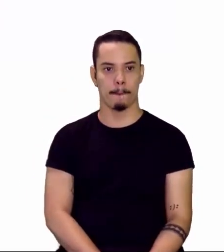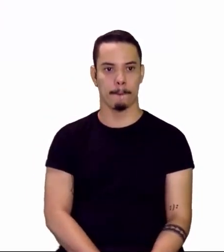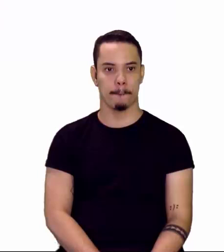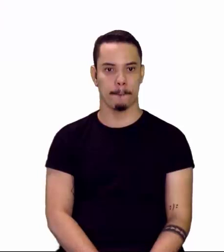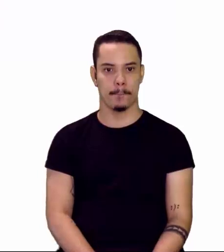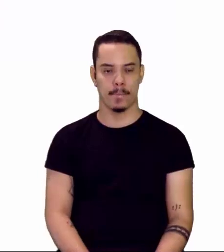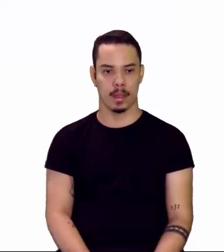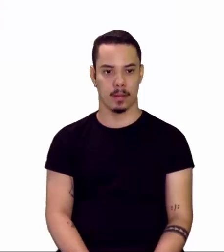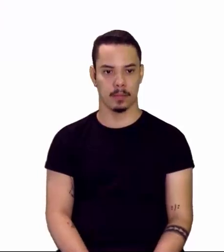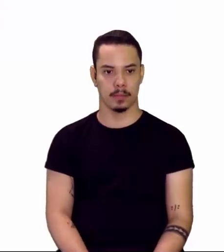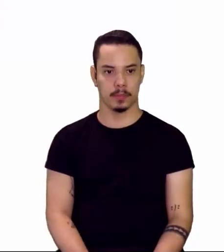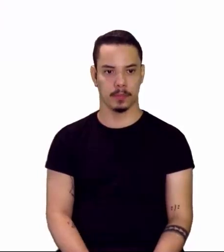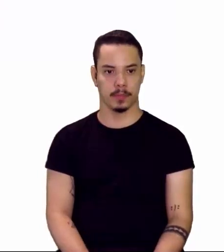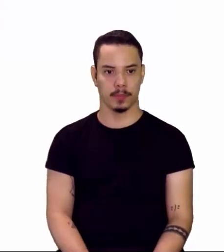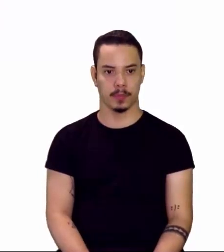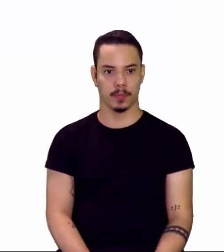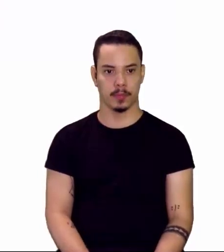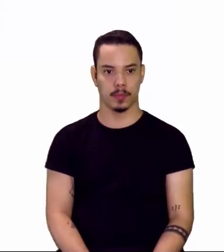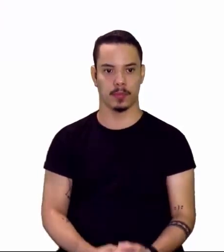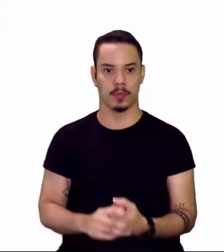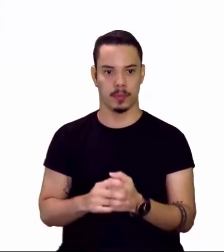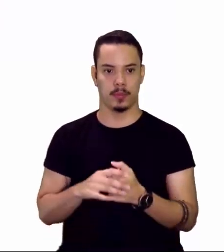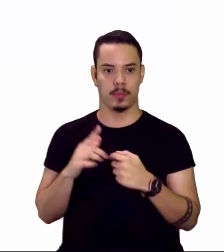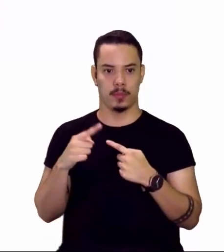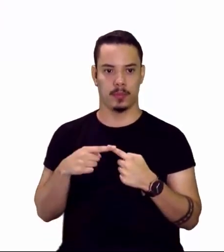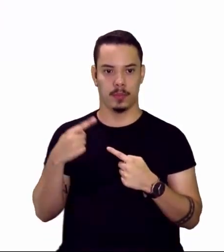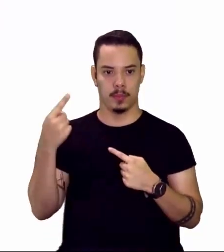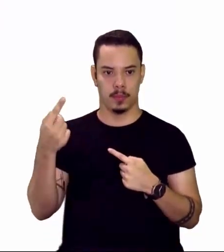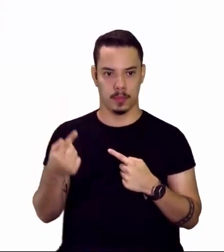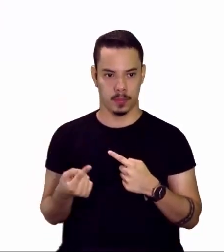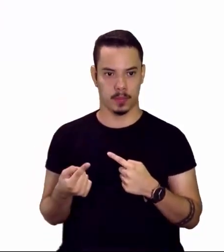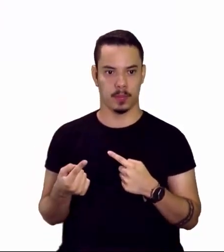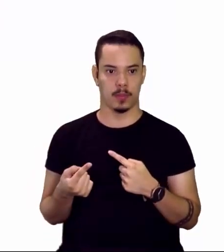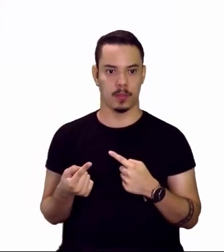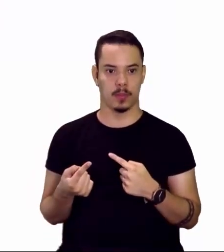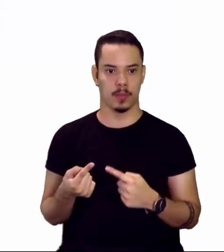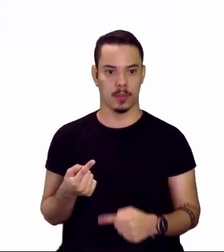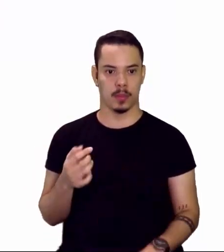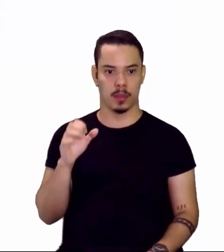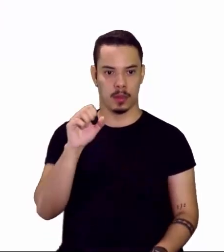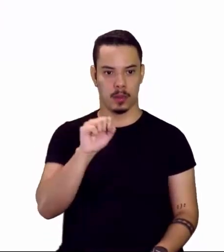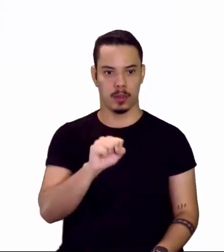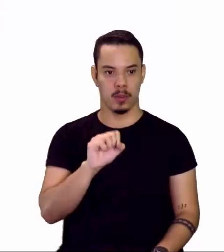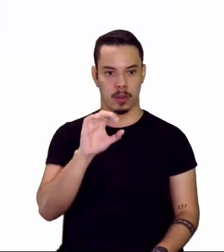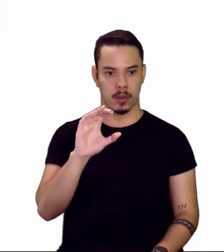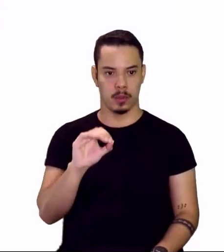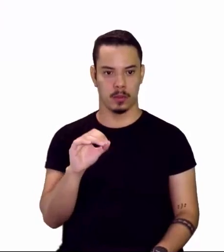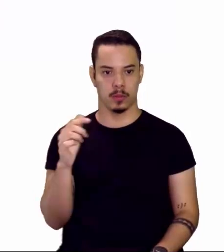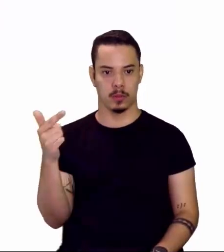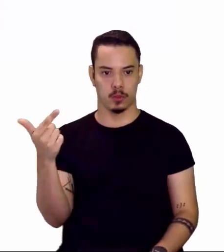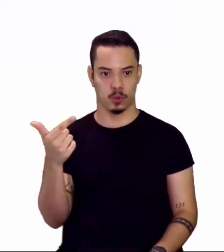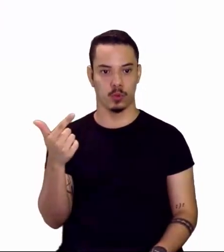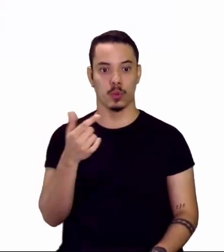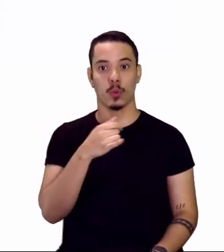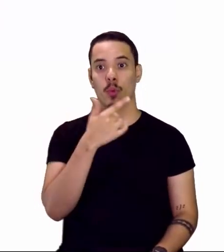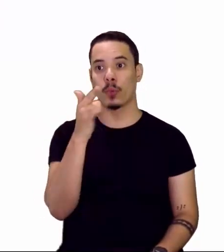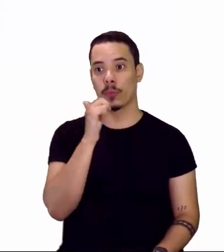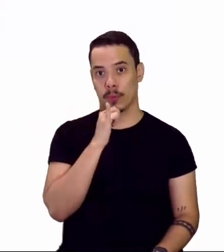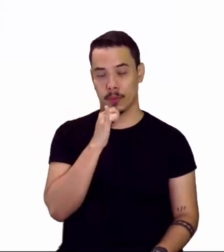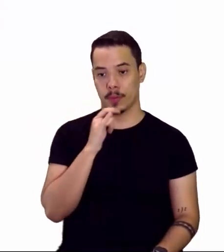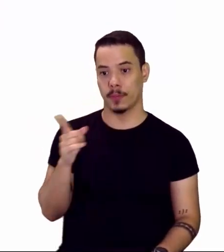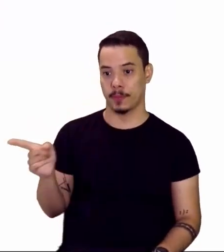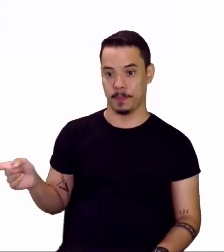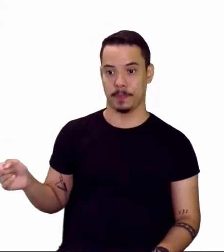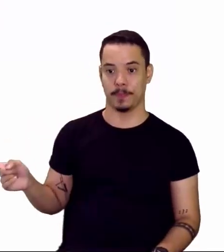sequência, temos aqui o SO2. Olha aí, outro exemplo de